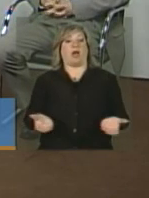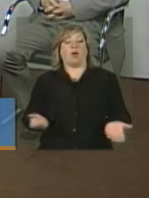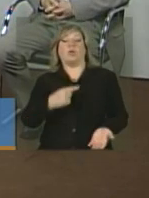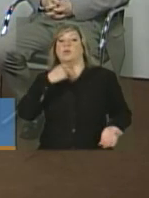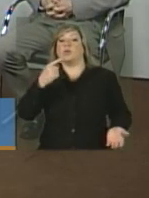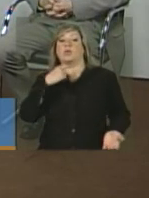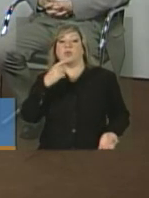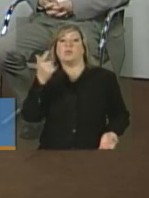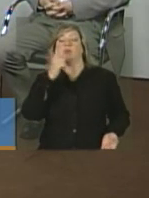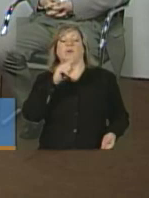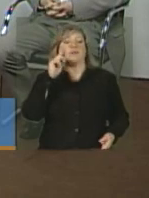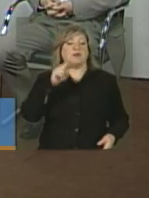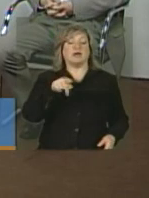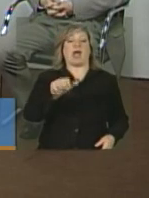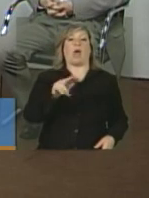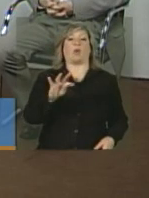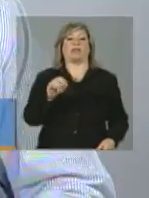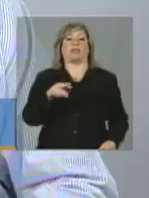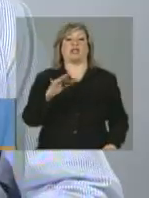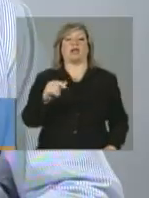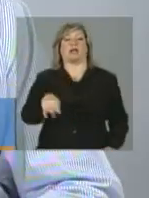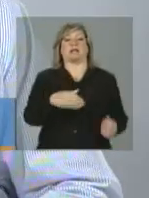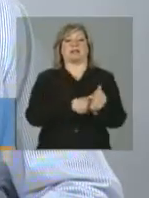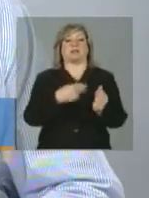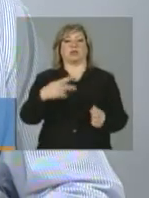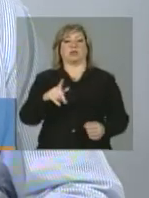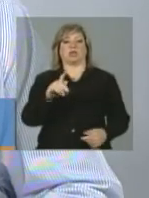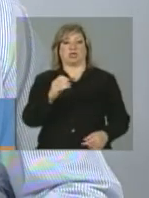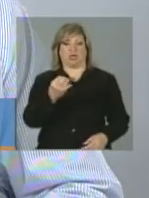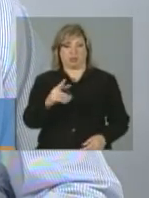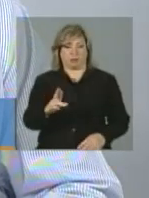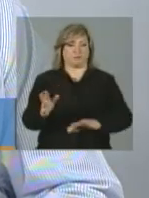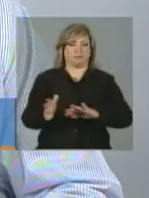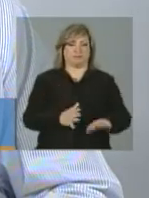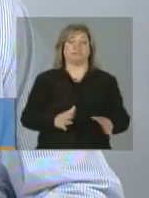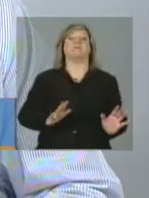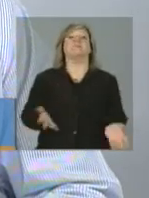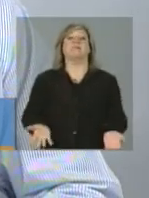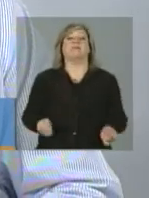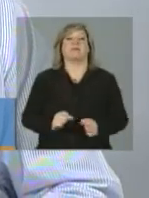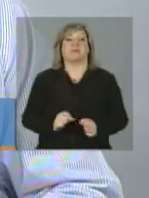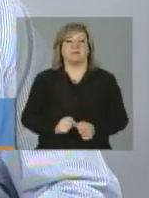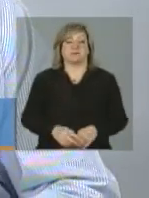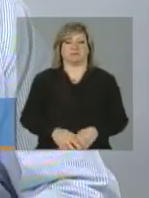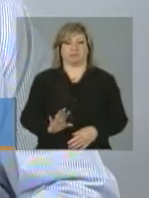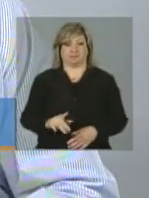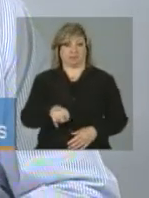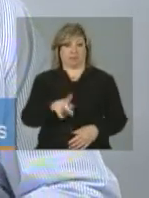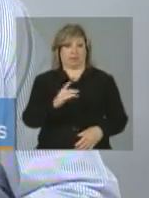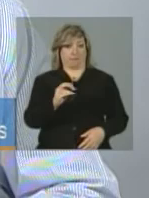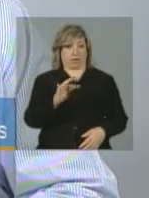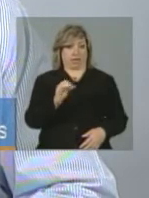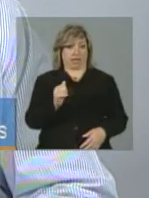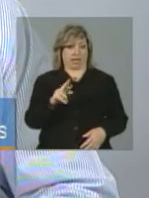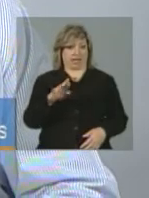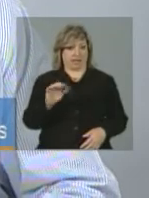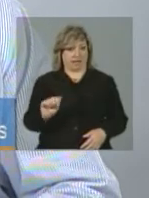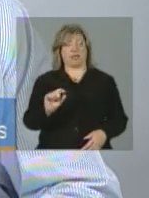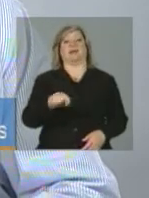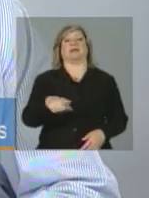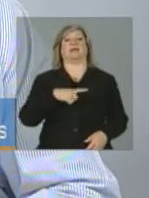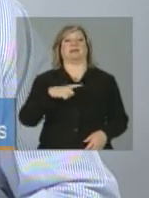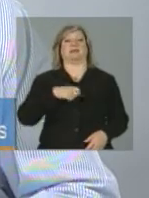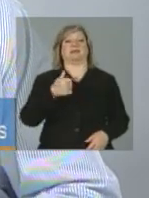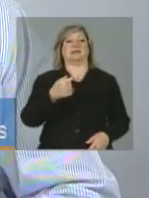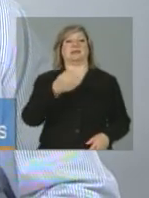senha do gestor. Qual o procedimento? Bom, então vamos lá. A portaria é a portaria número 15 de dezembro de 2010, se não me engano, de 17